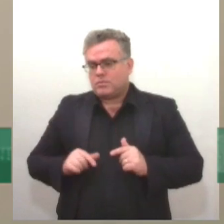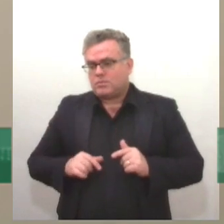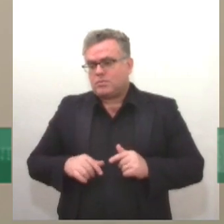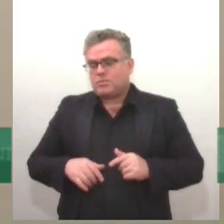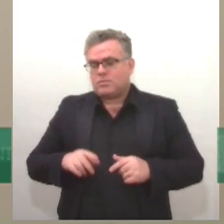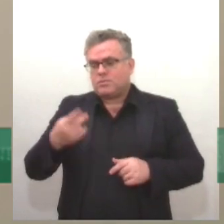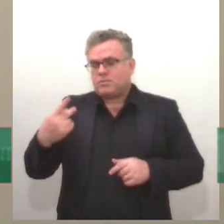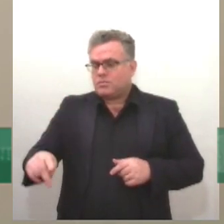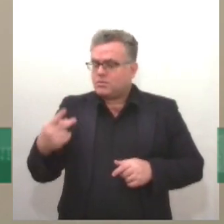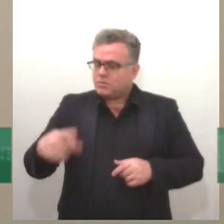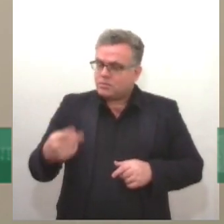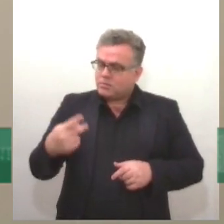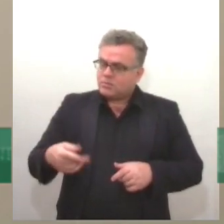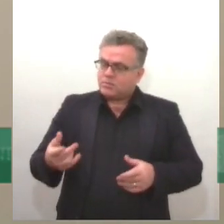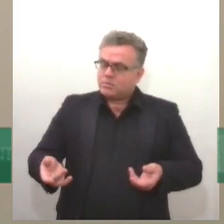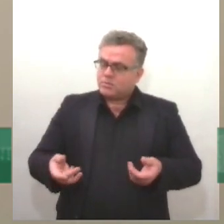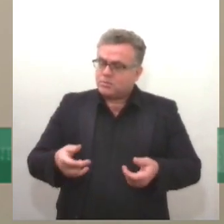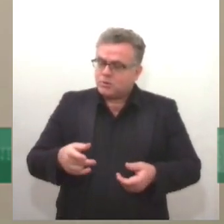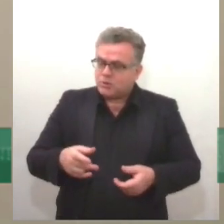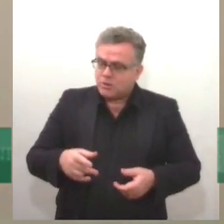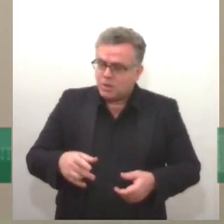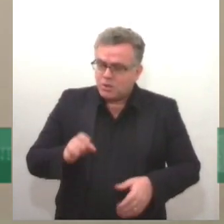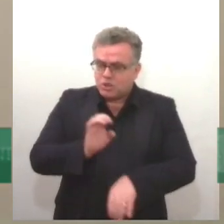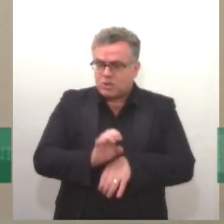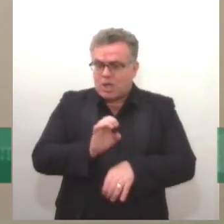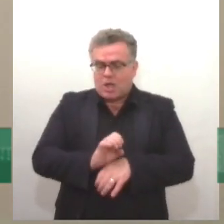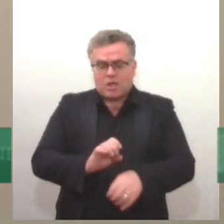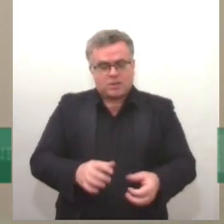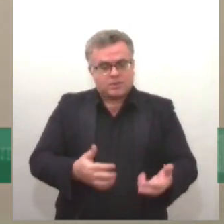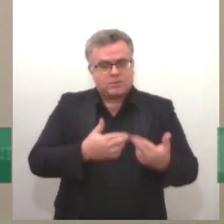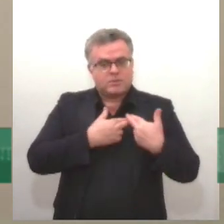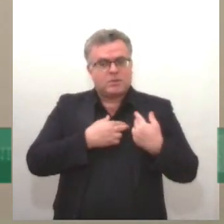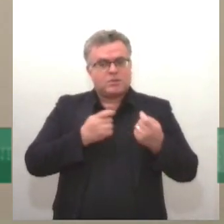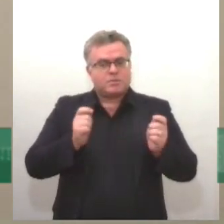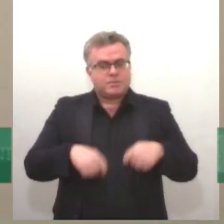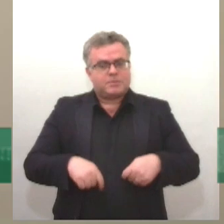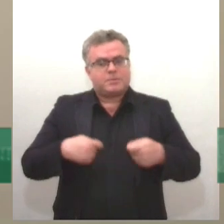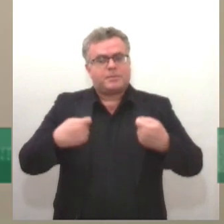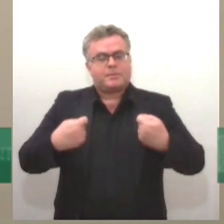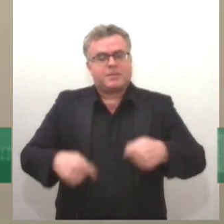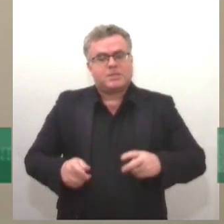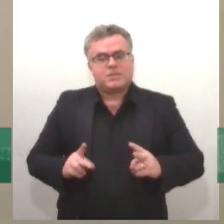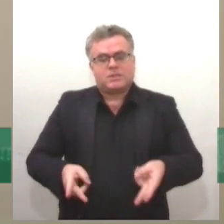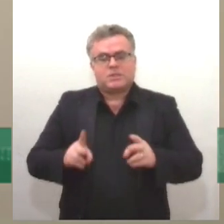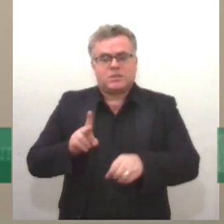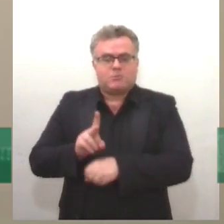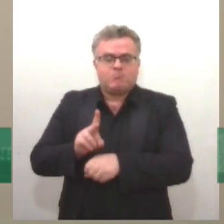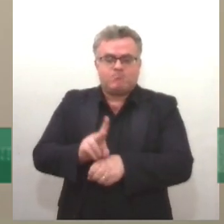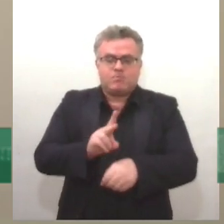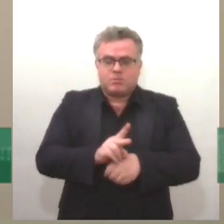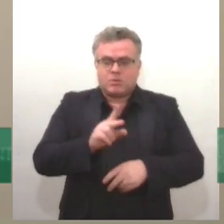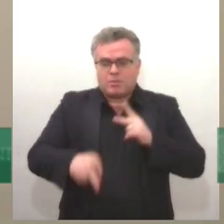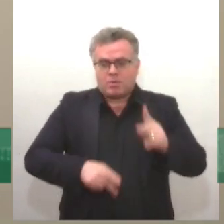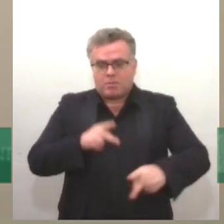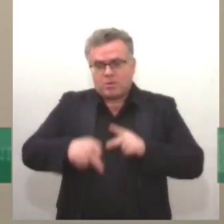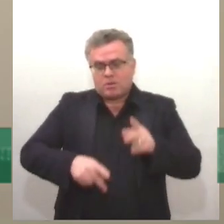assegurar sua efetiva prestação e garantia para os cidadãos. Então, saúde,